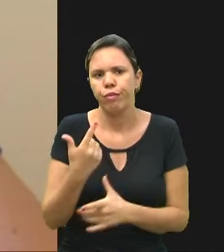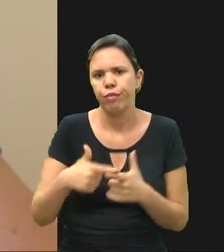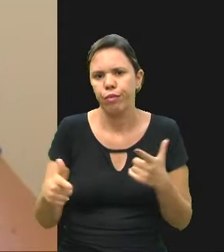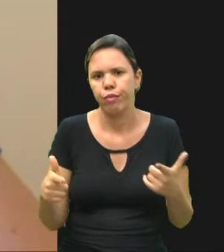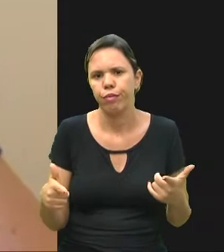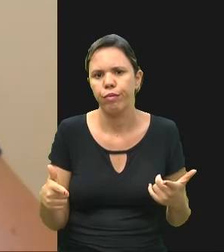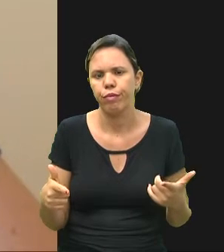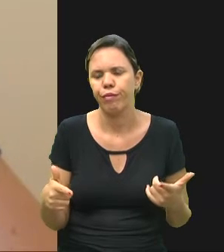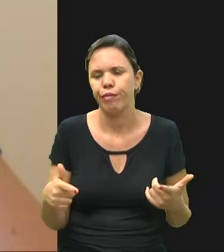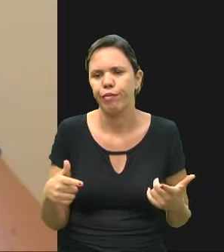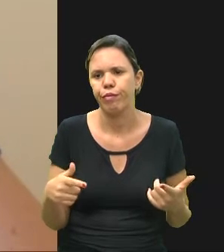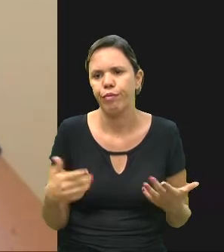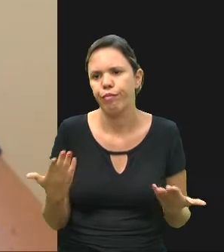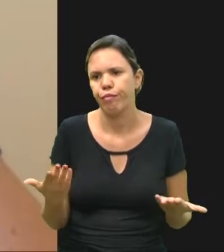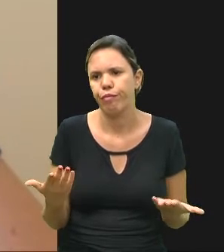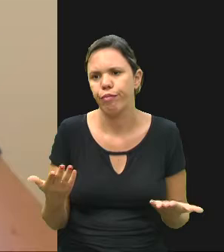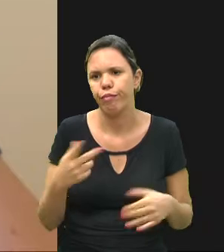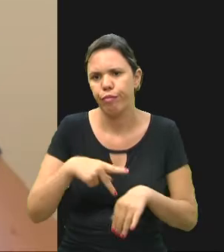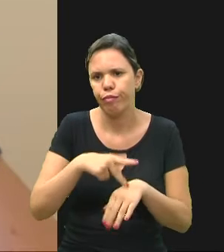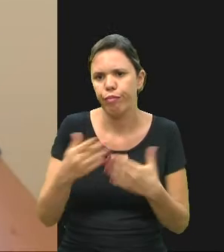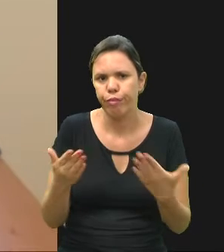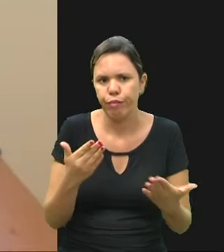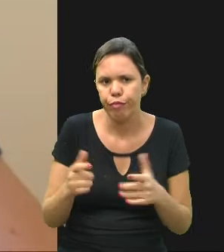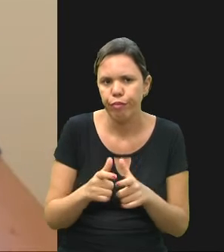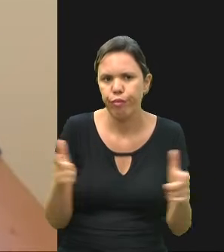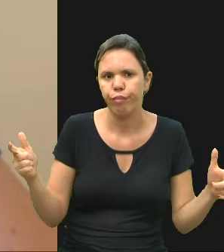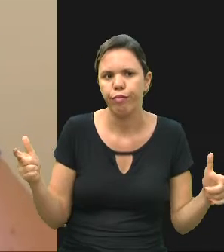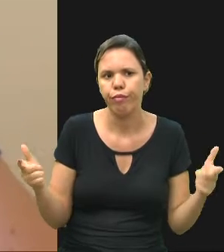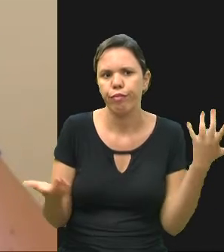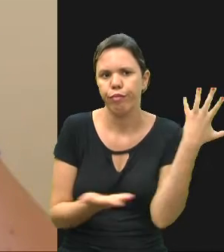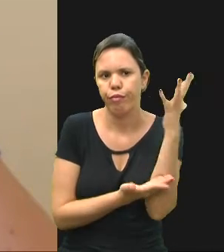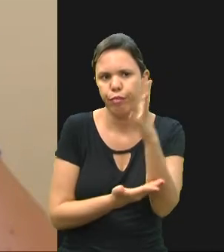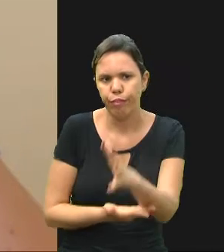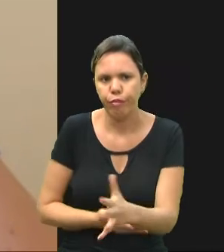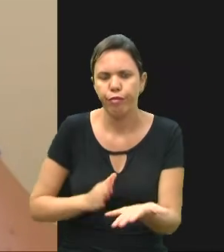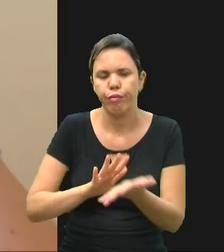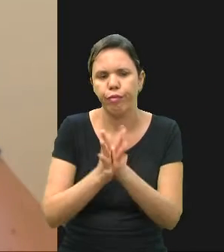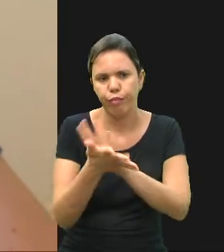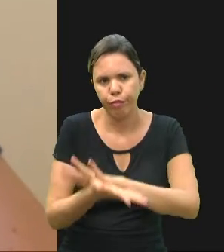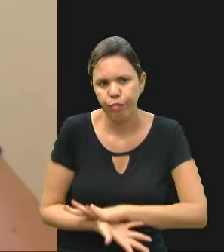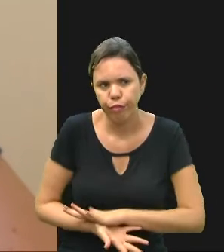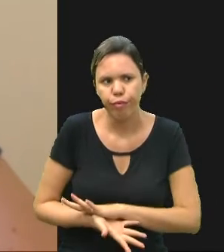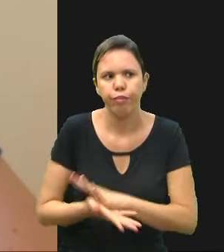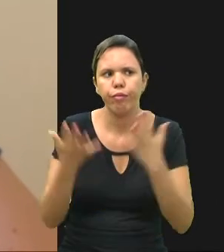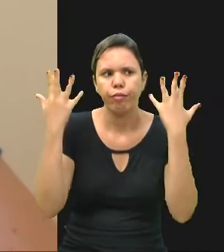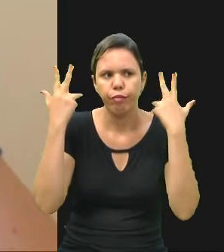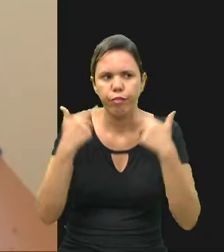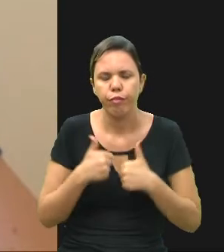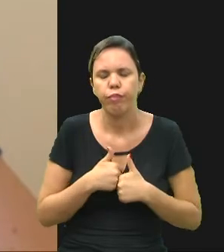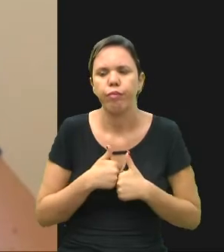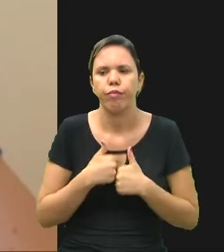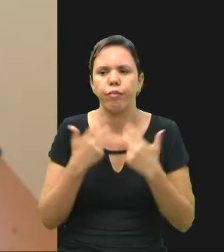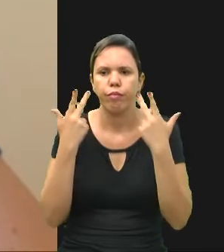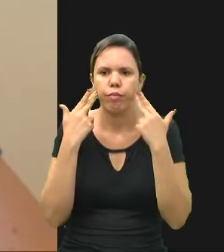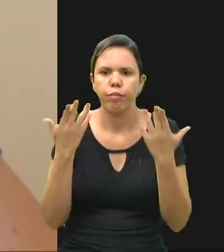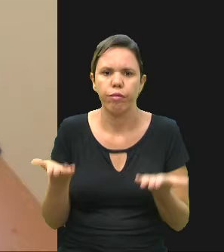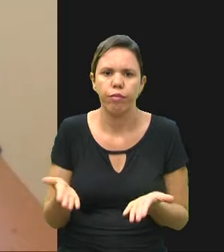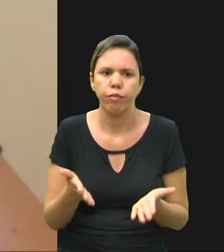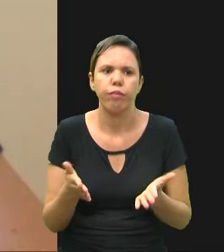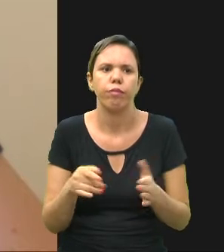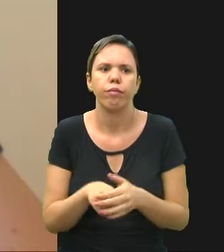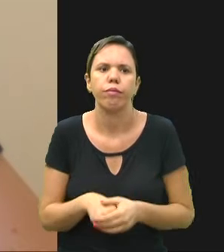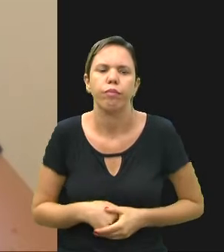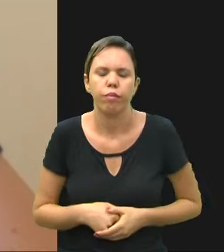posição bem desconfortável, né, de país com maior nível de destruição de ecossistemas